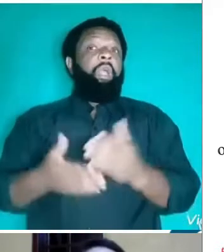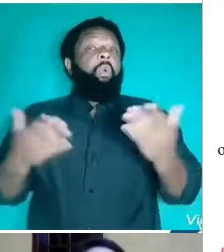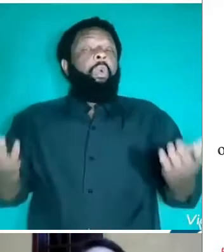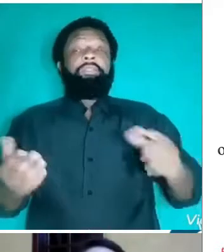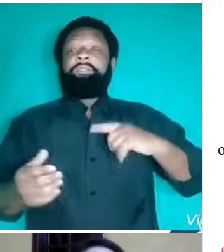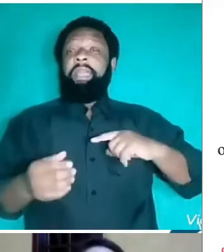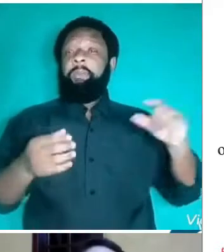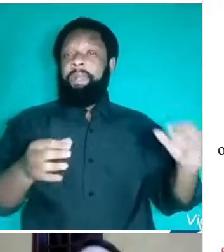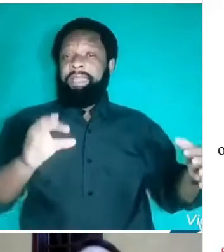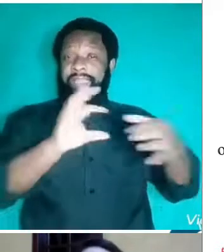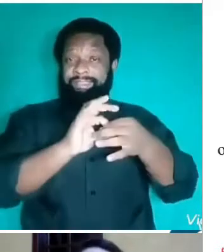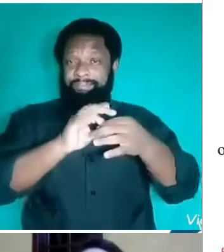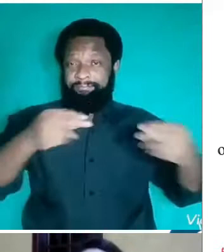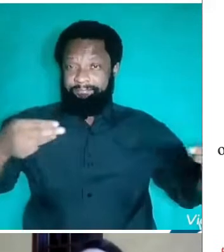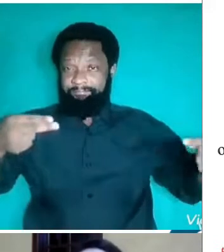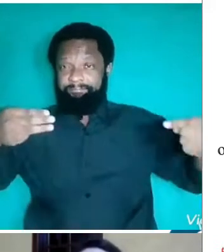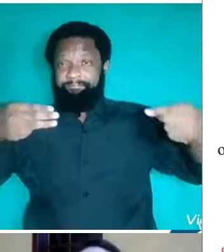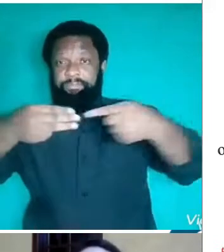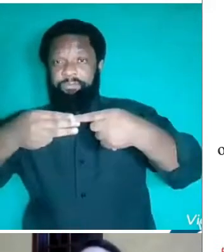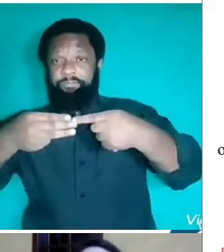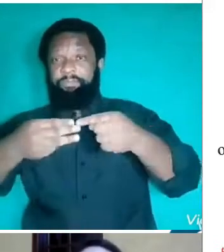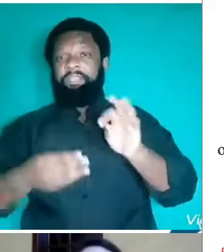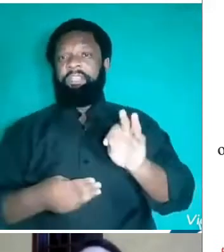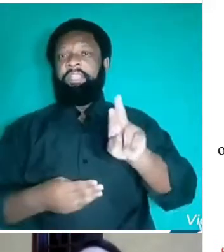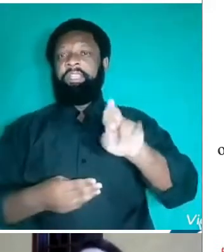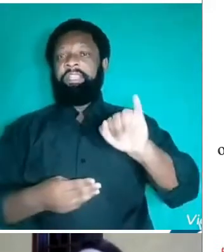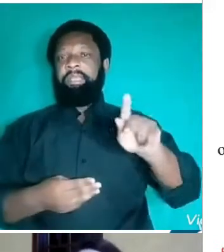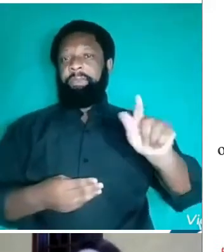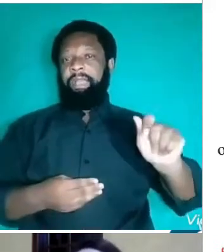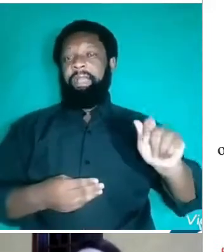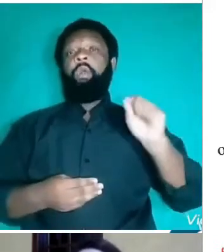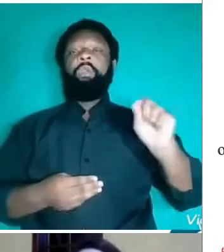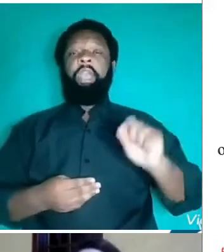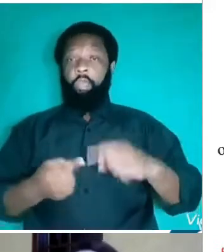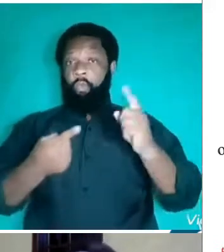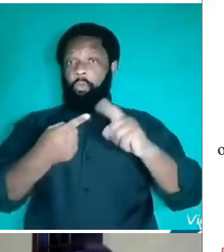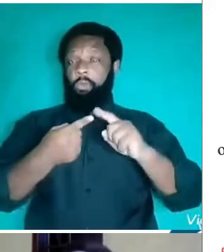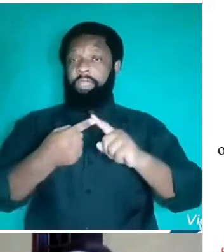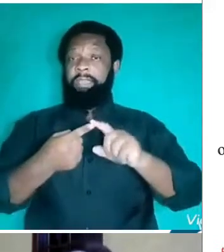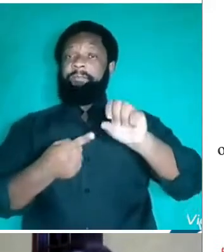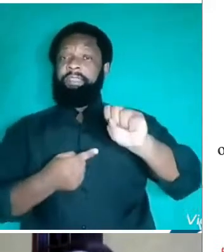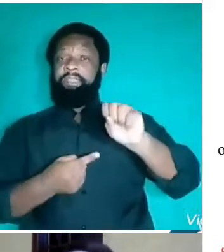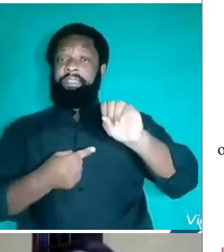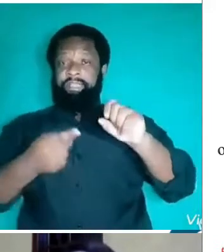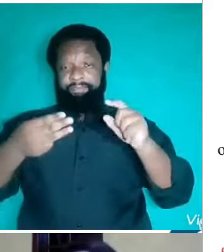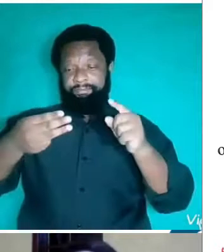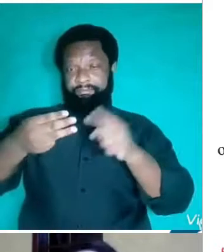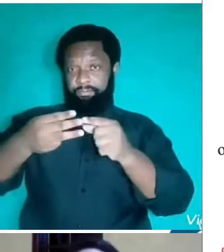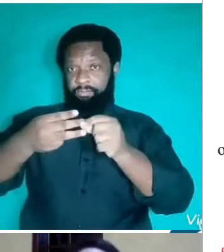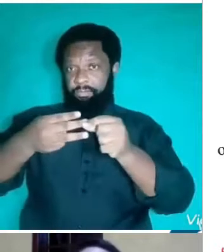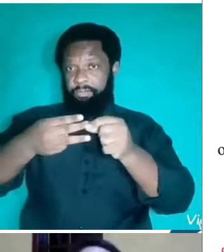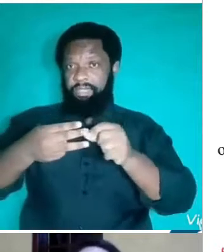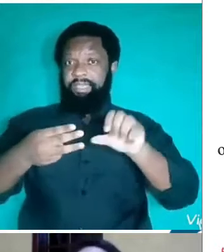E quando tem ligação tripla, Uma é sigma, que a gente coloca a do meio